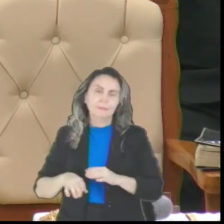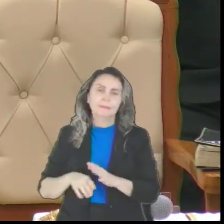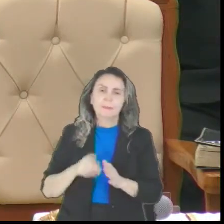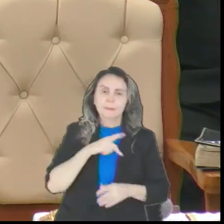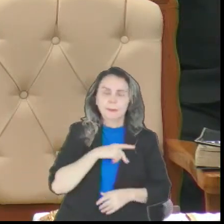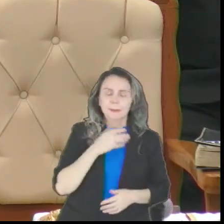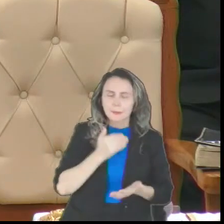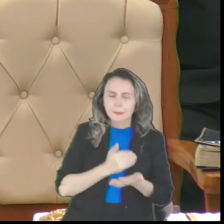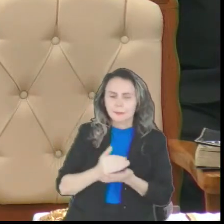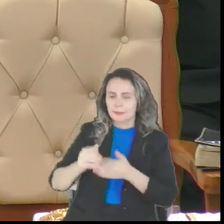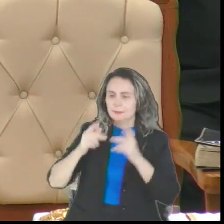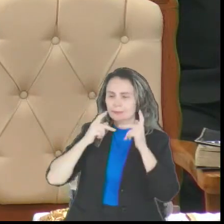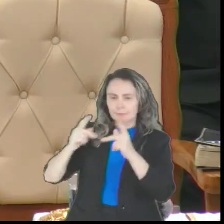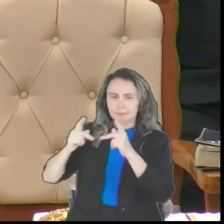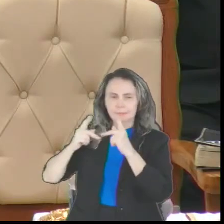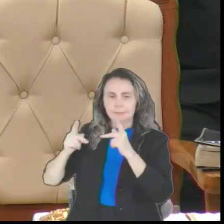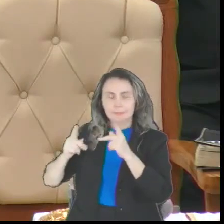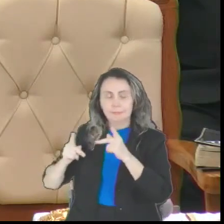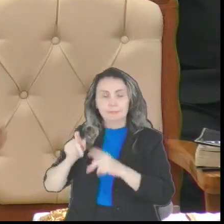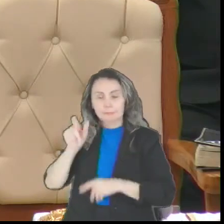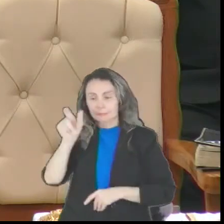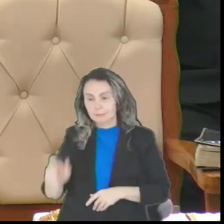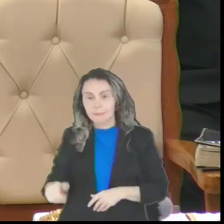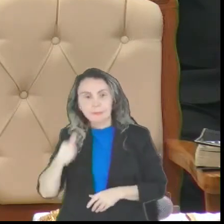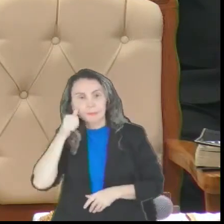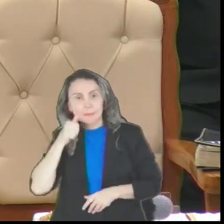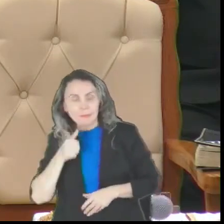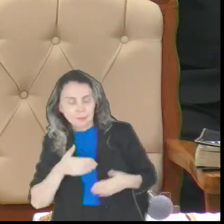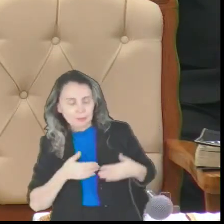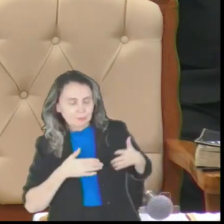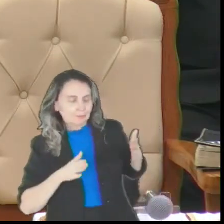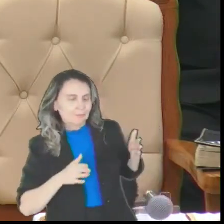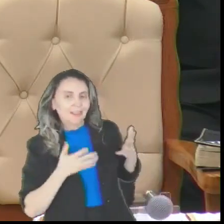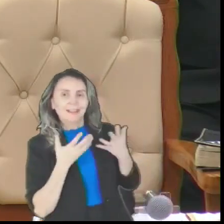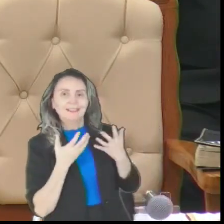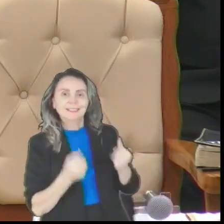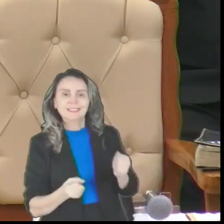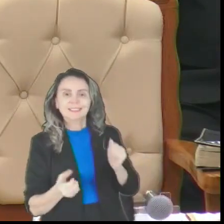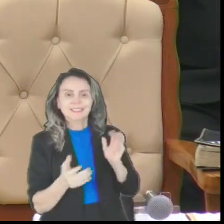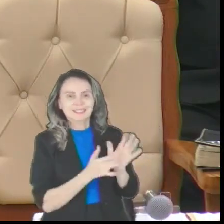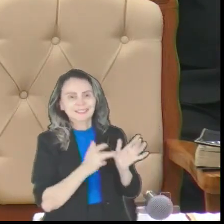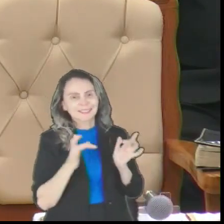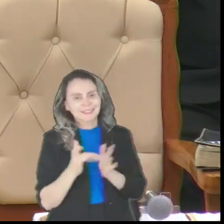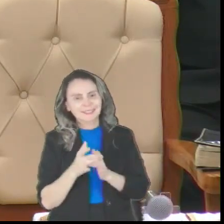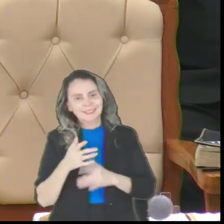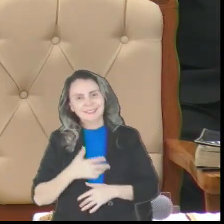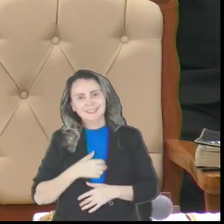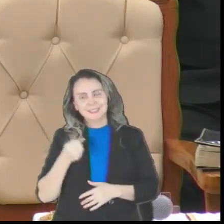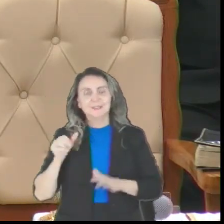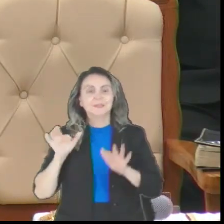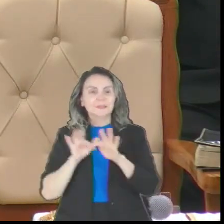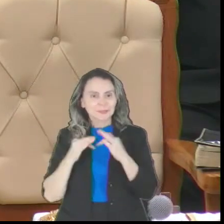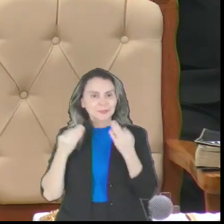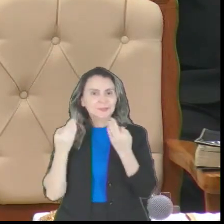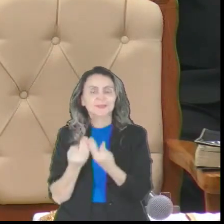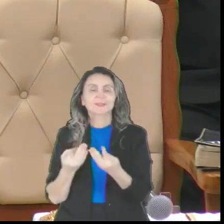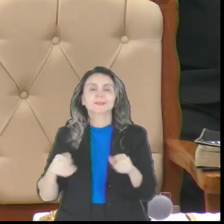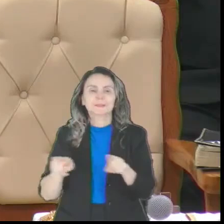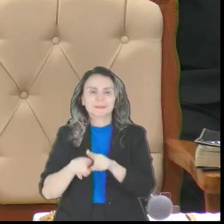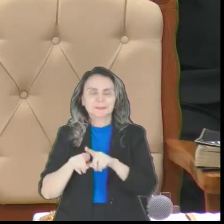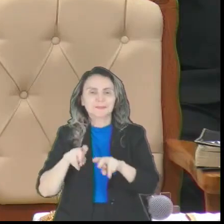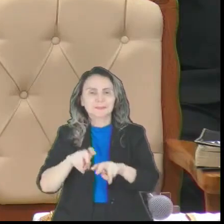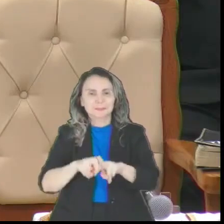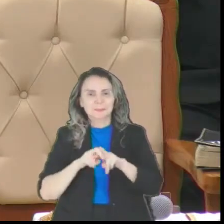o Espírito abre o coração de Lídia, e ela aceita Cristo como Salvador e sua família. Por isso que nesta